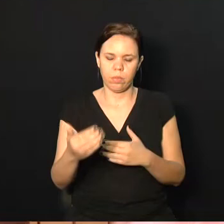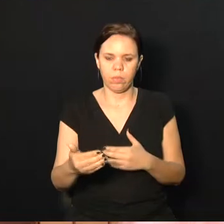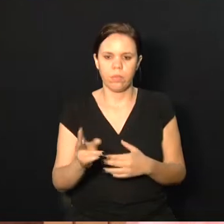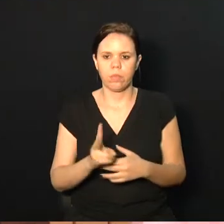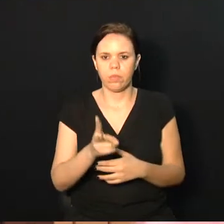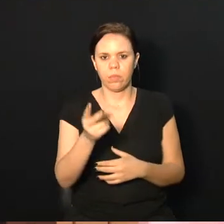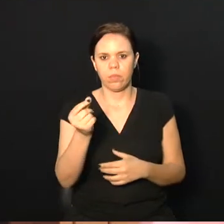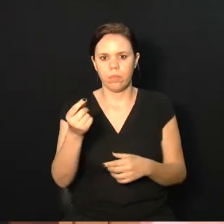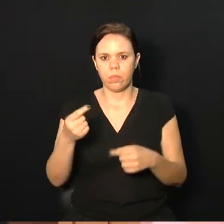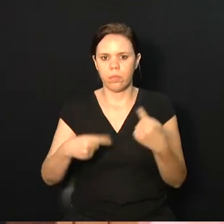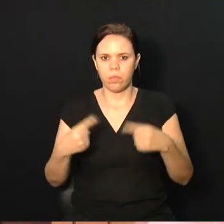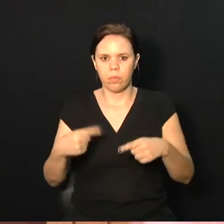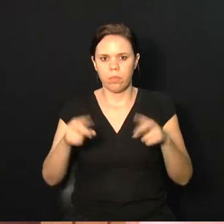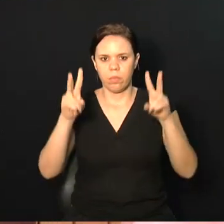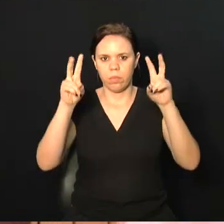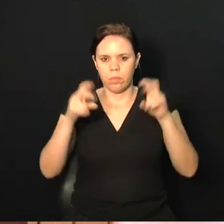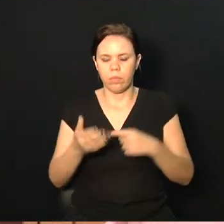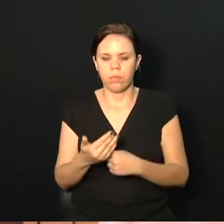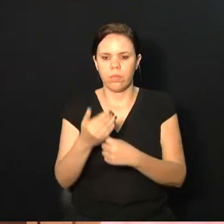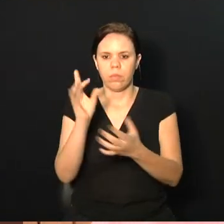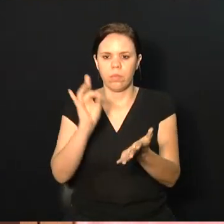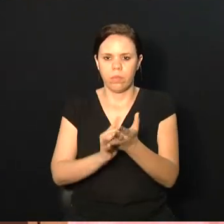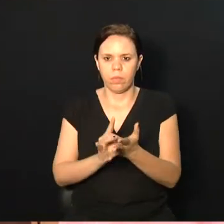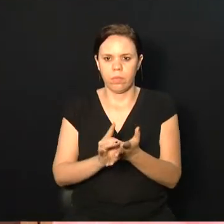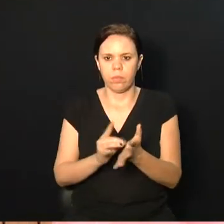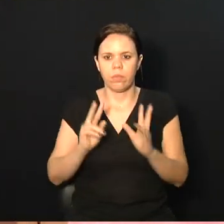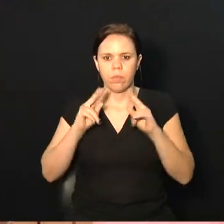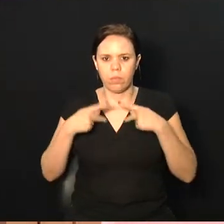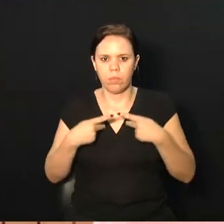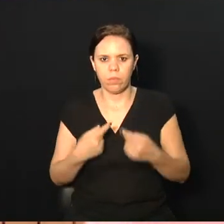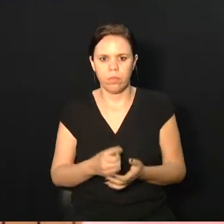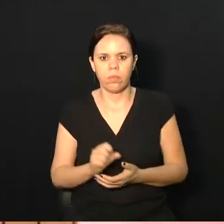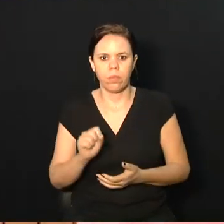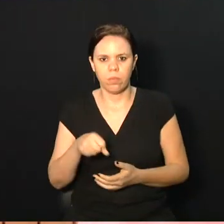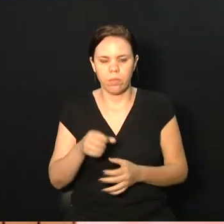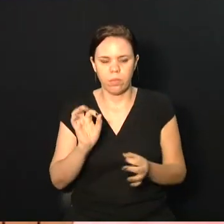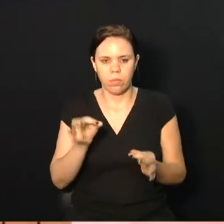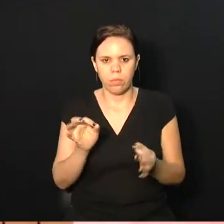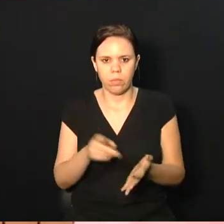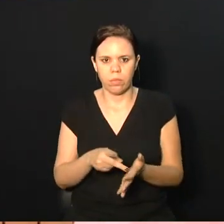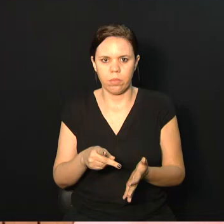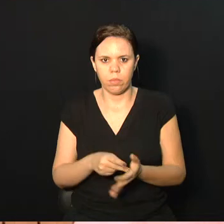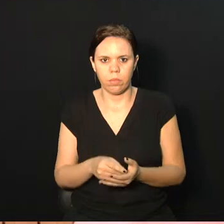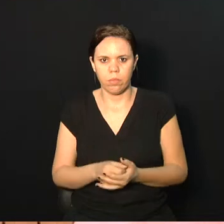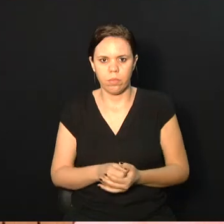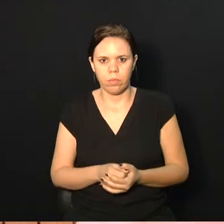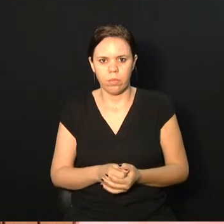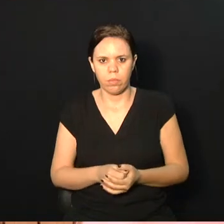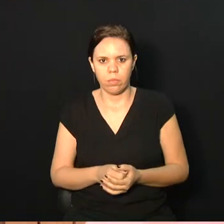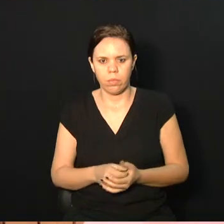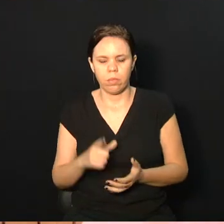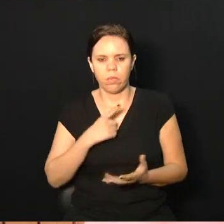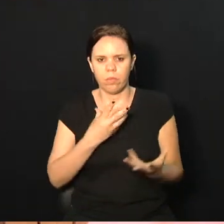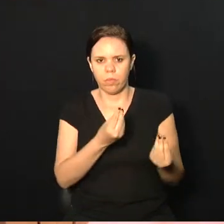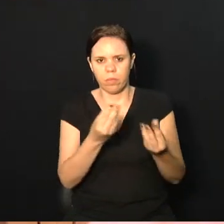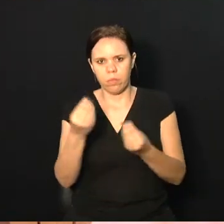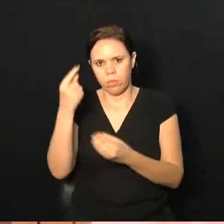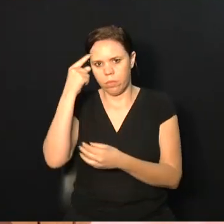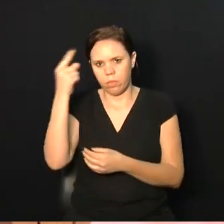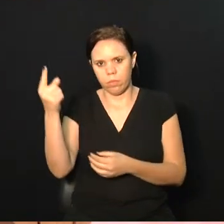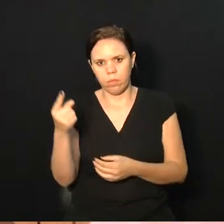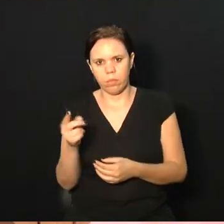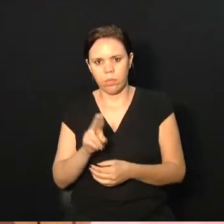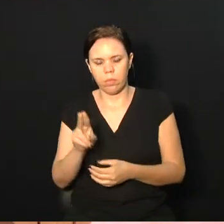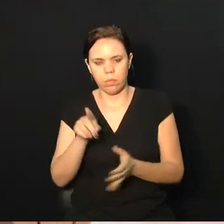continuar debatendo esse uso da tecnologia de forma racional e humana, vereador. Com certeza, tive muitas ideias, inclusive